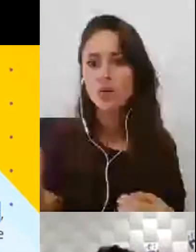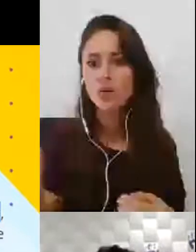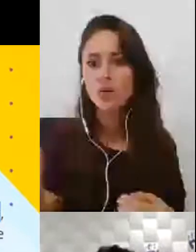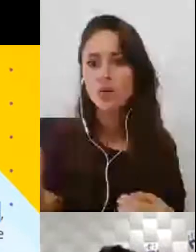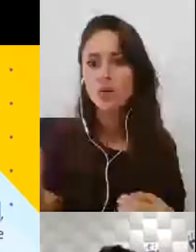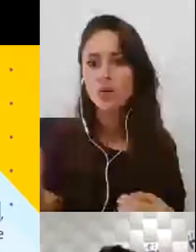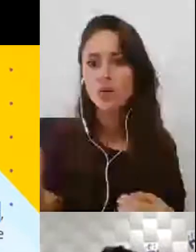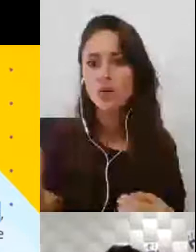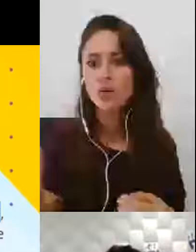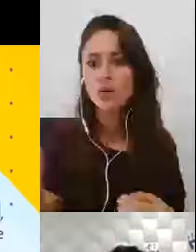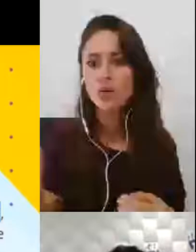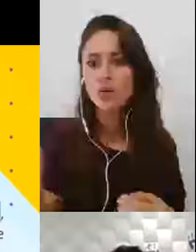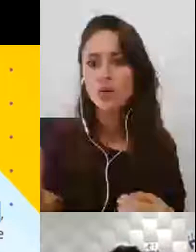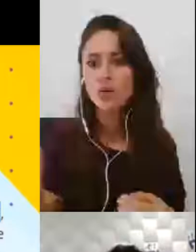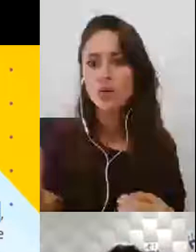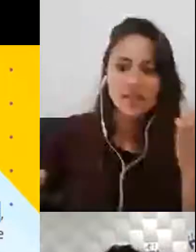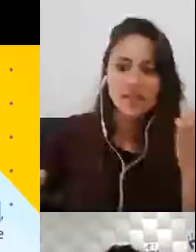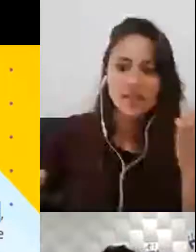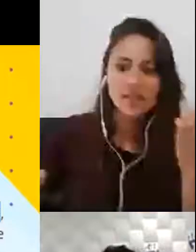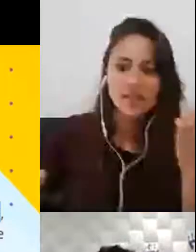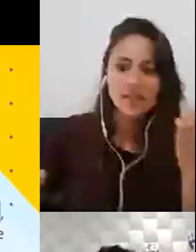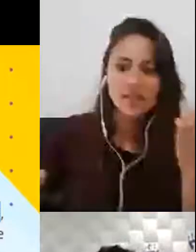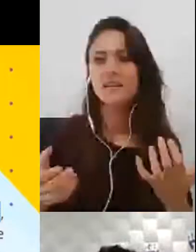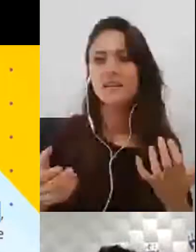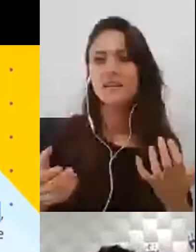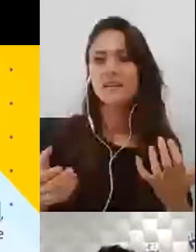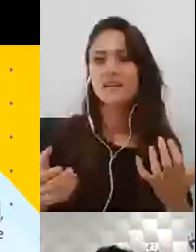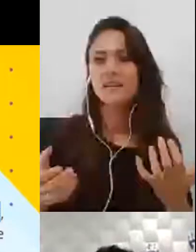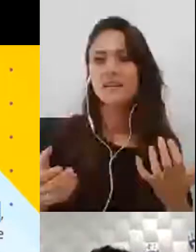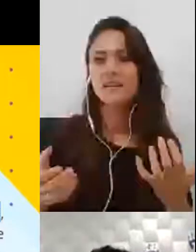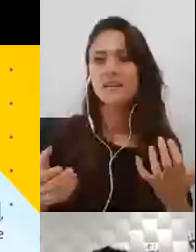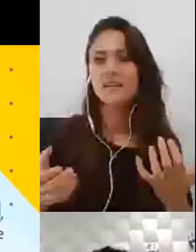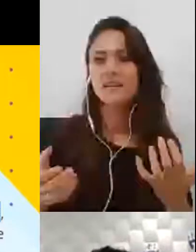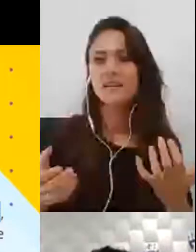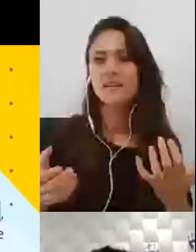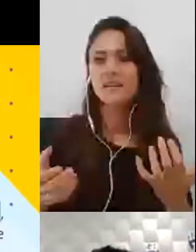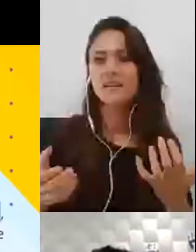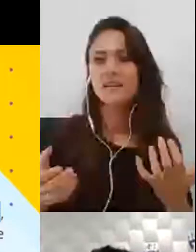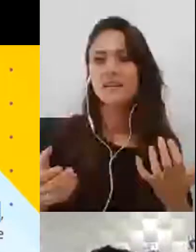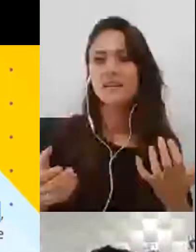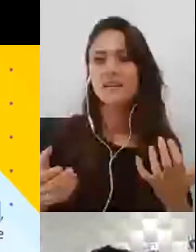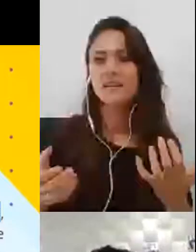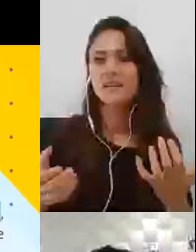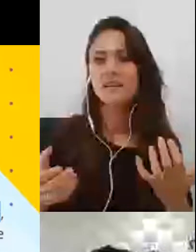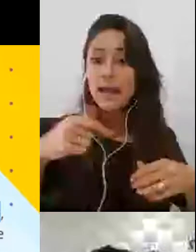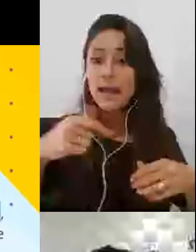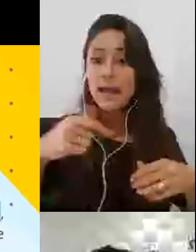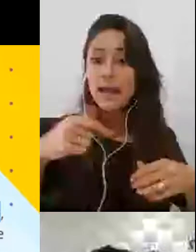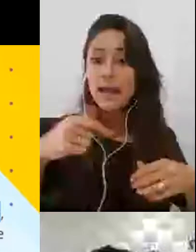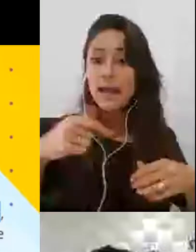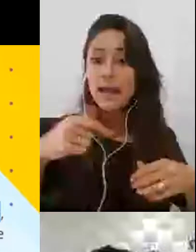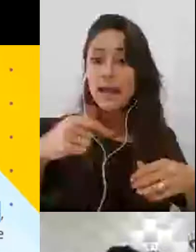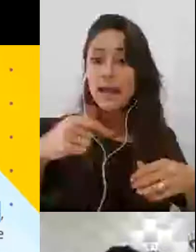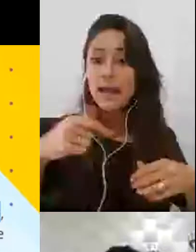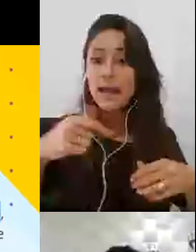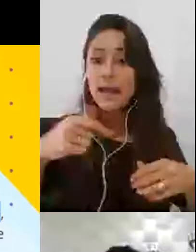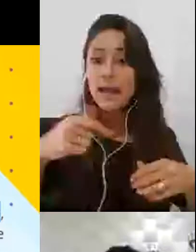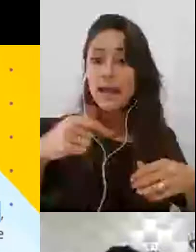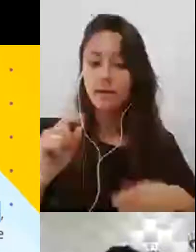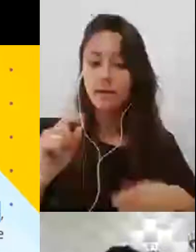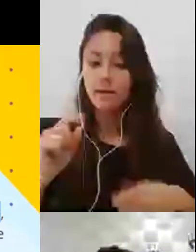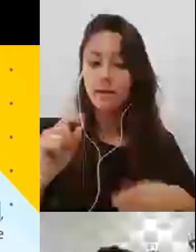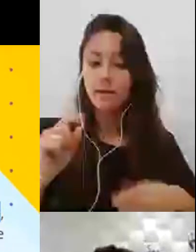como engenheiros, como administradores, precisamos ter esse conceito das competências e desenvolvendo essas